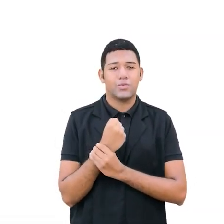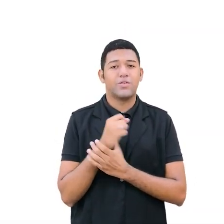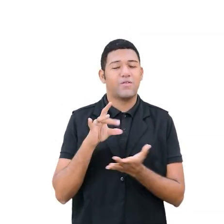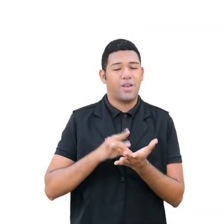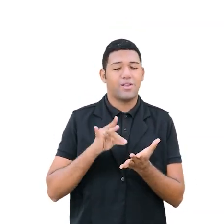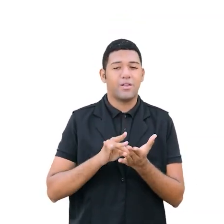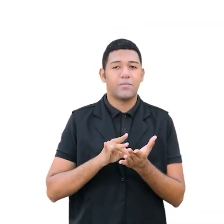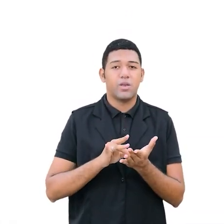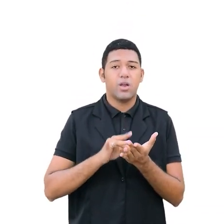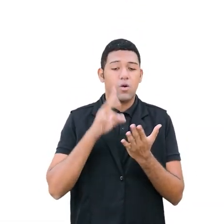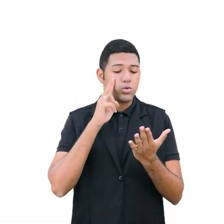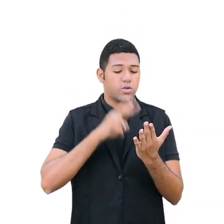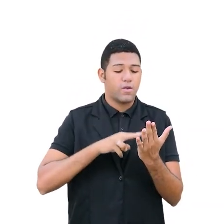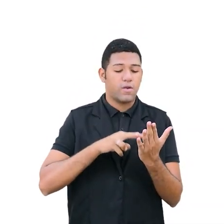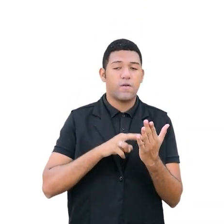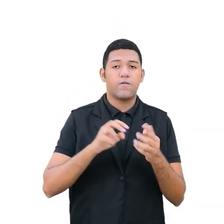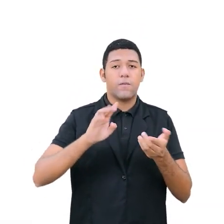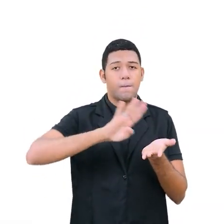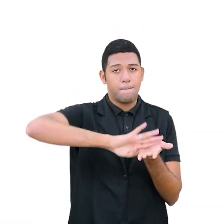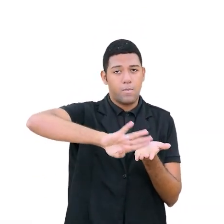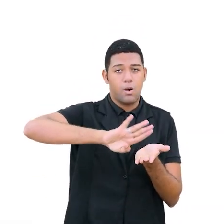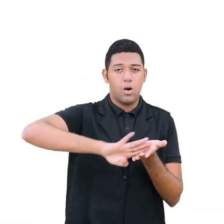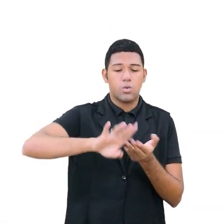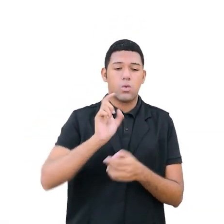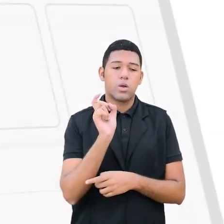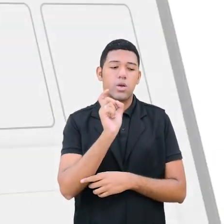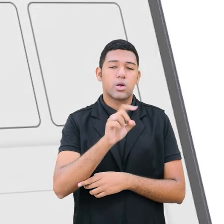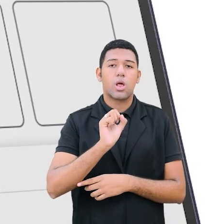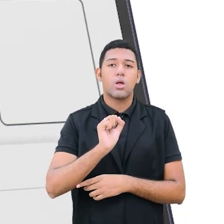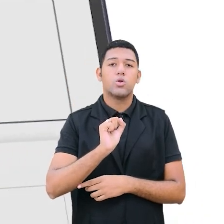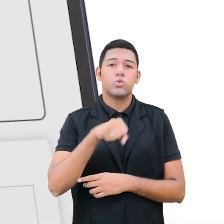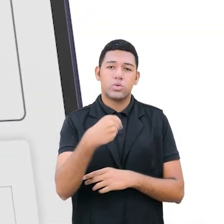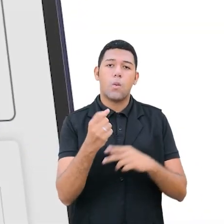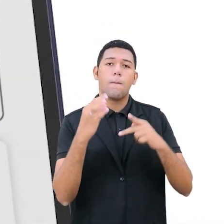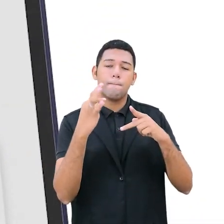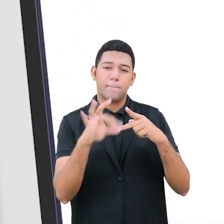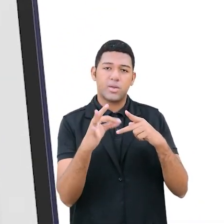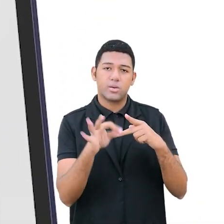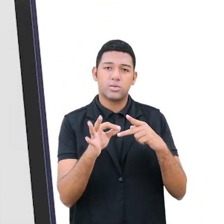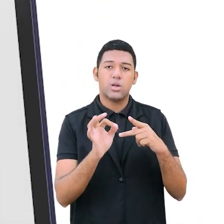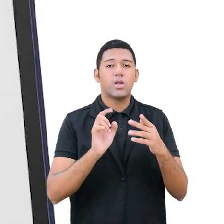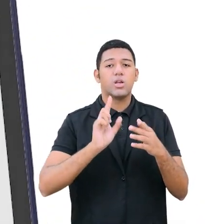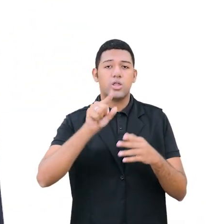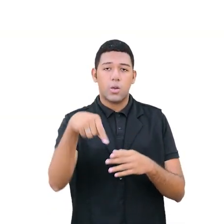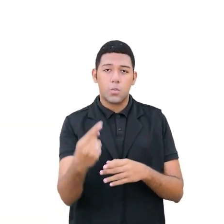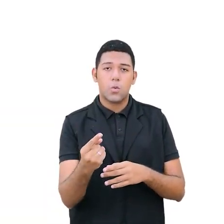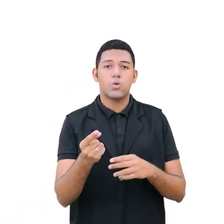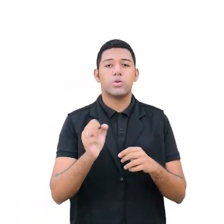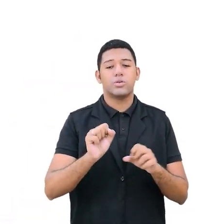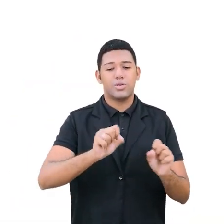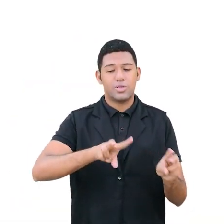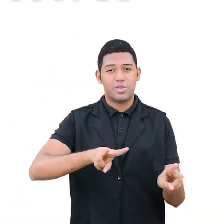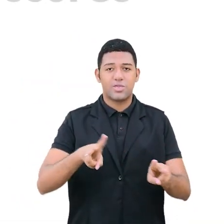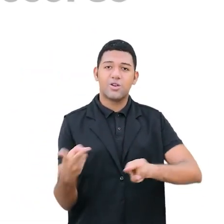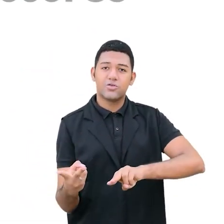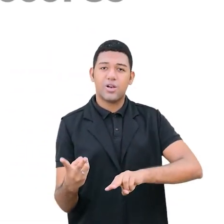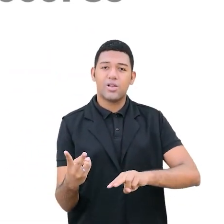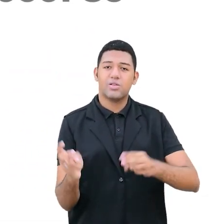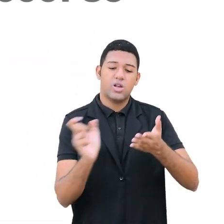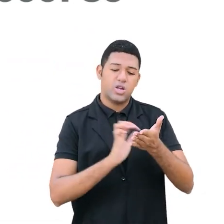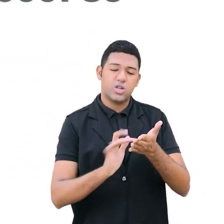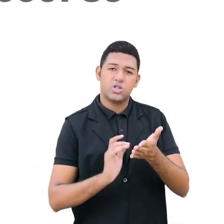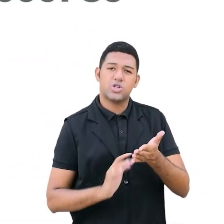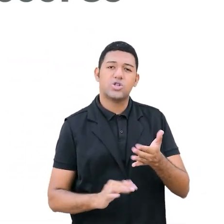Abra o aplicativo do seu banco Clique na opção Fix e em seguida vá na opção transferência depois é só